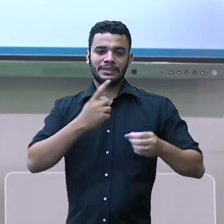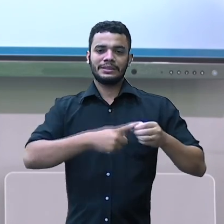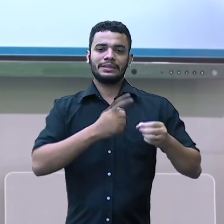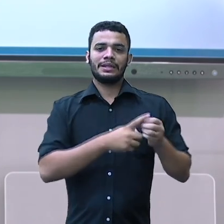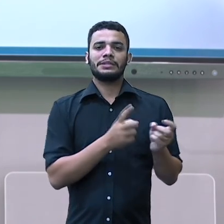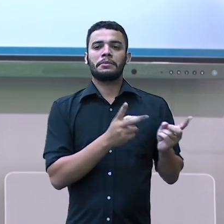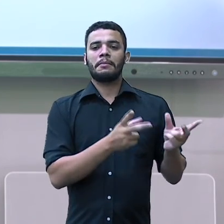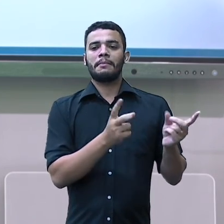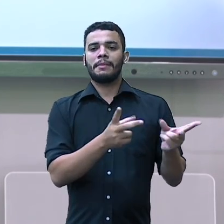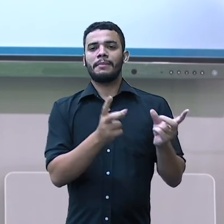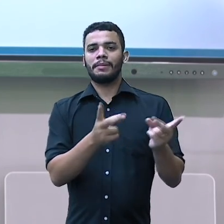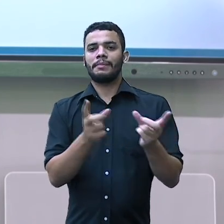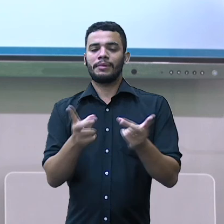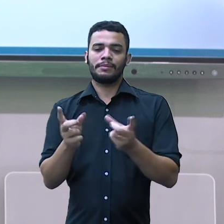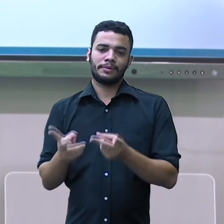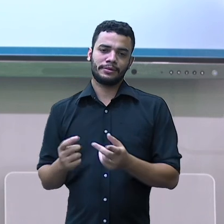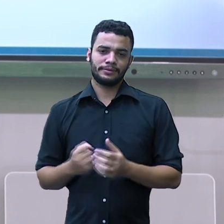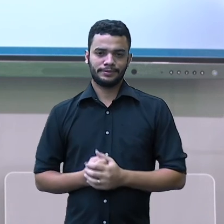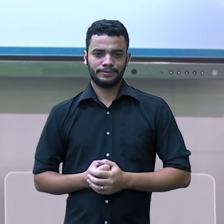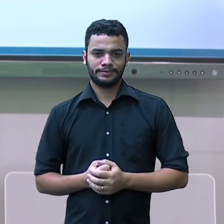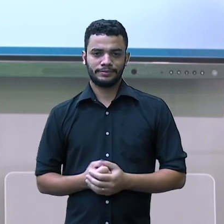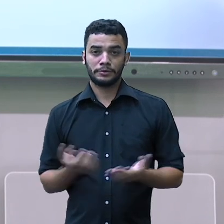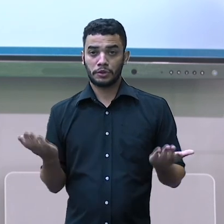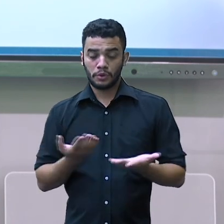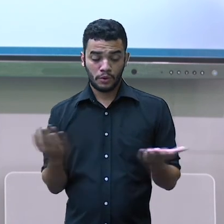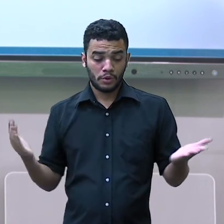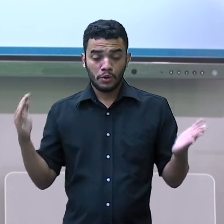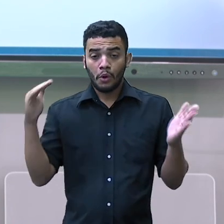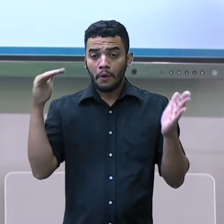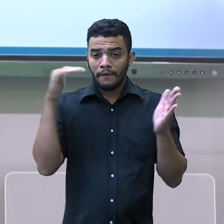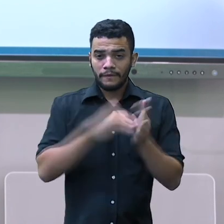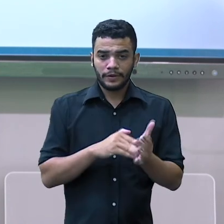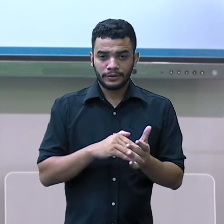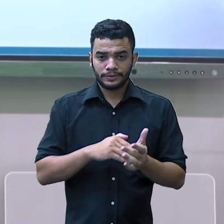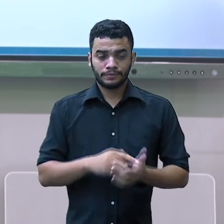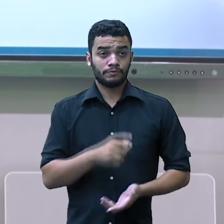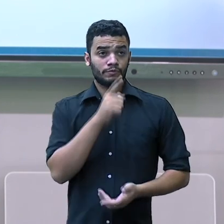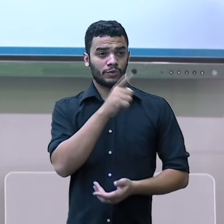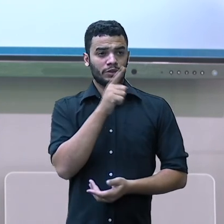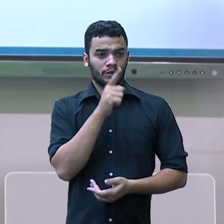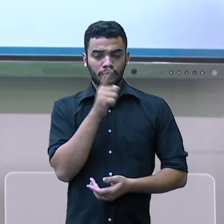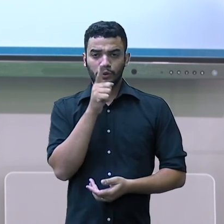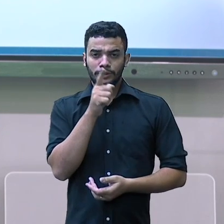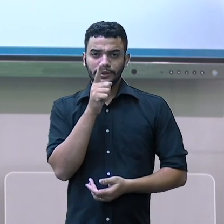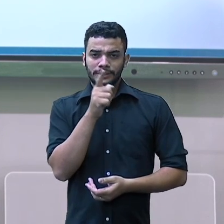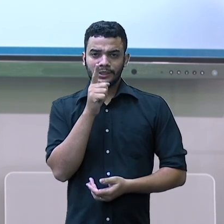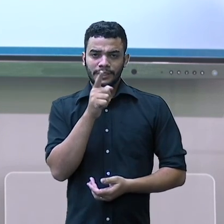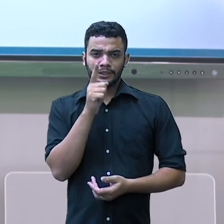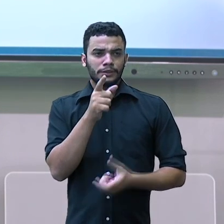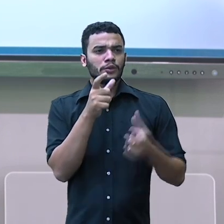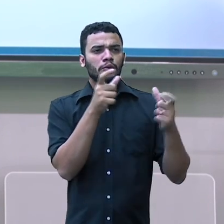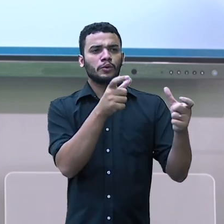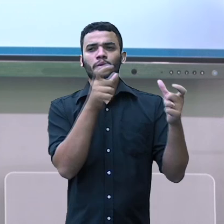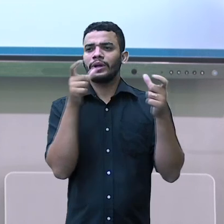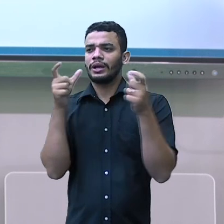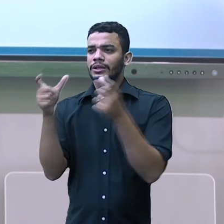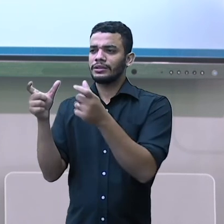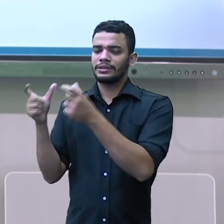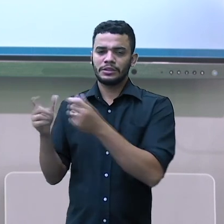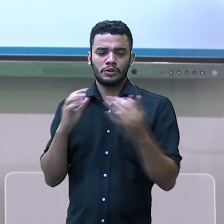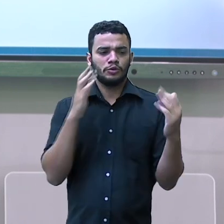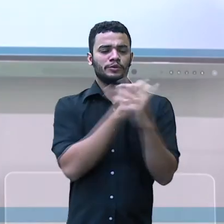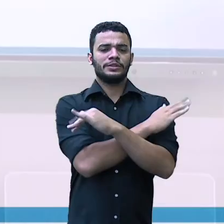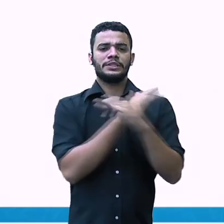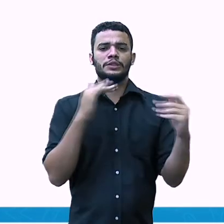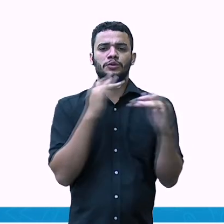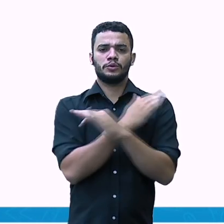comerciais, certo? E por último, você sabe onde fica o centro de sua cidade? Desenhe a seguir o que você